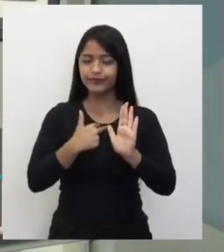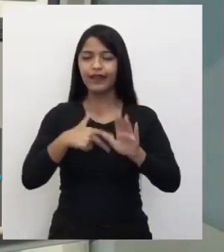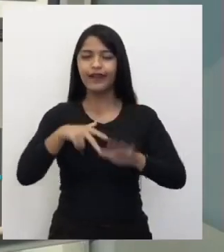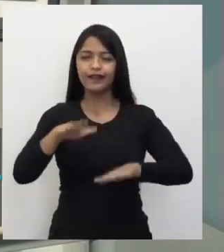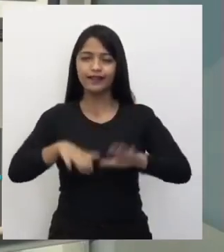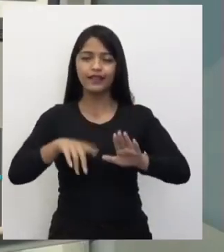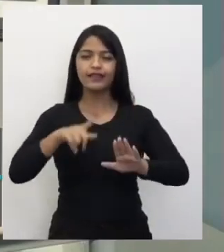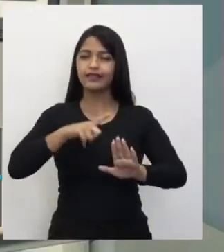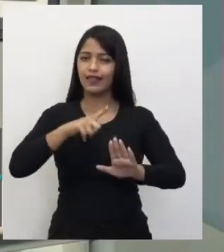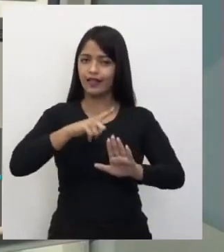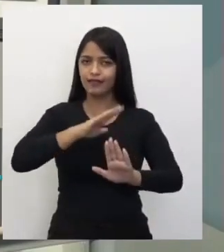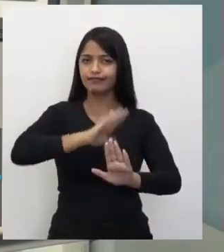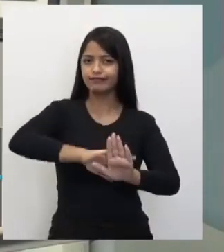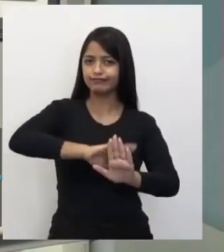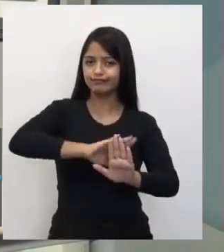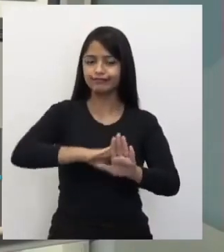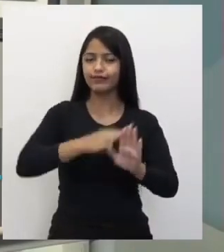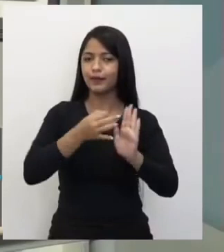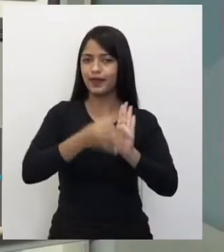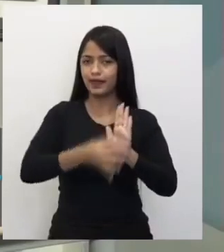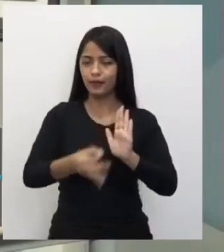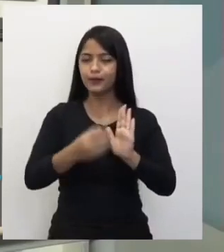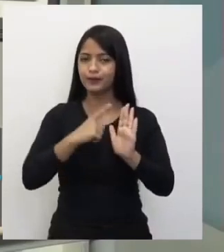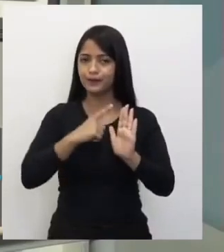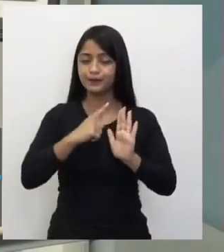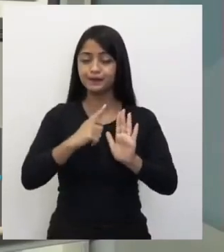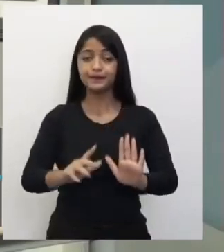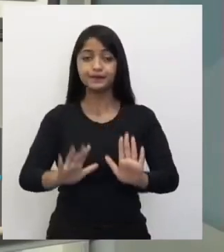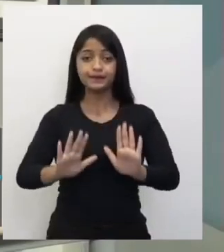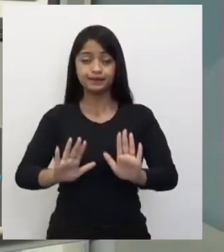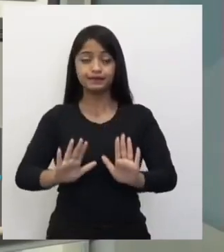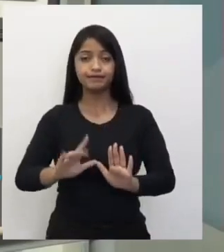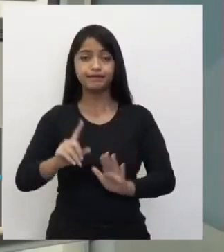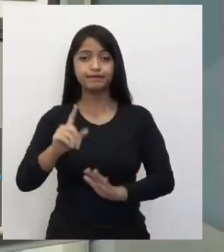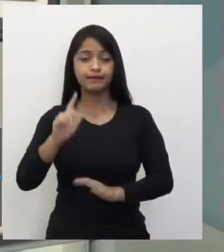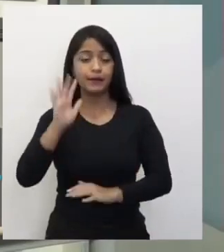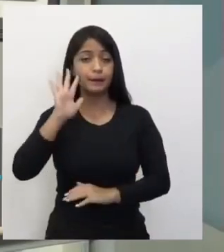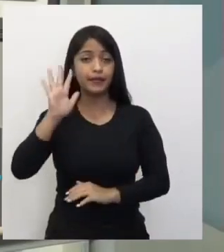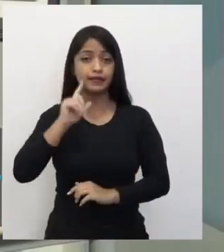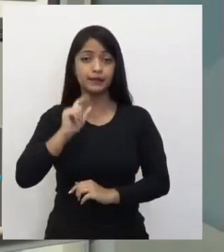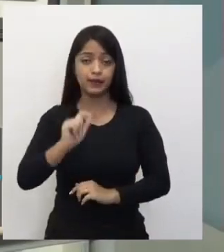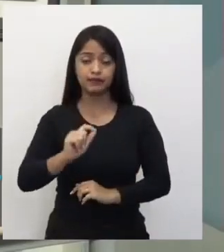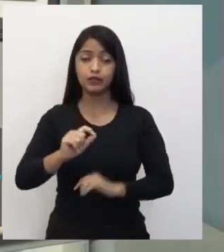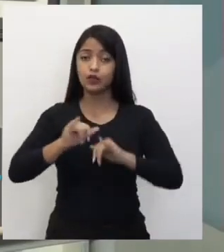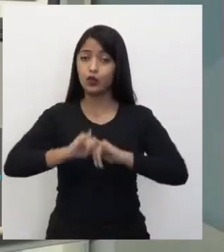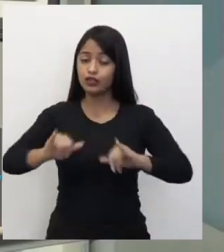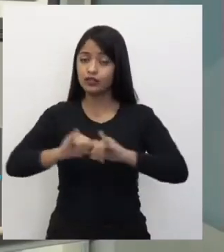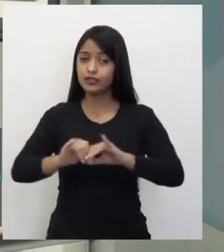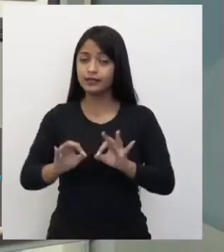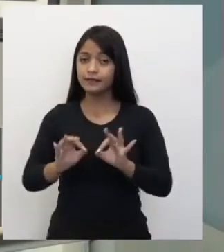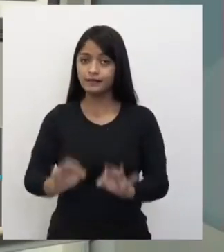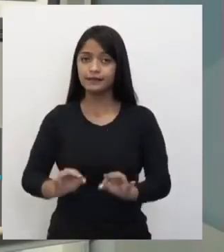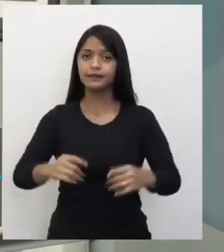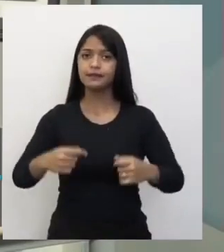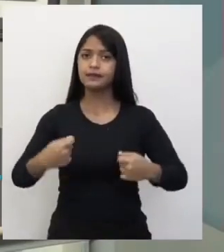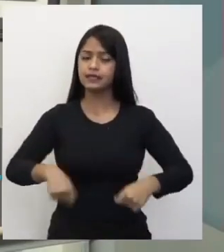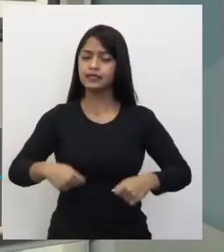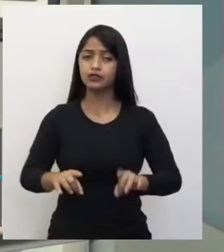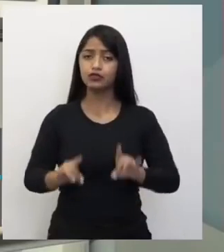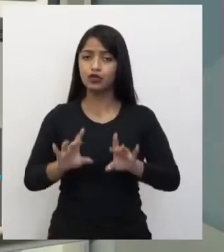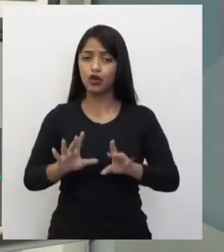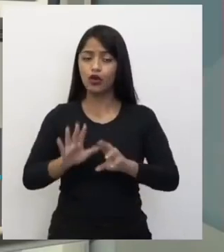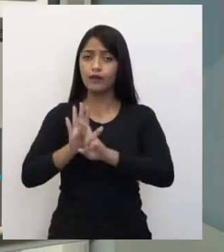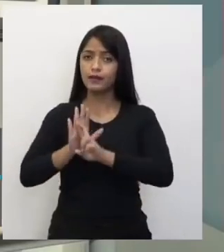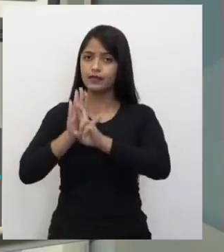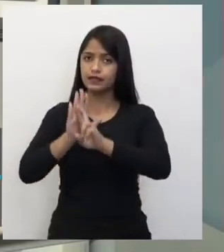às vezes, de quem escreve e tal. Sim, mas vamos pensar, trabalhamos com fatos. Então, ela tem que retratar o que aconteceu